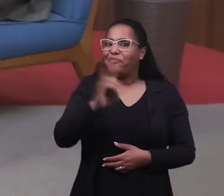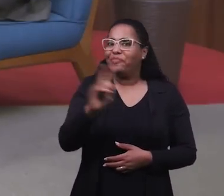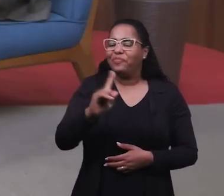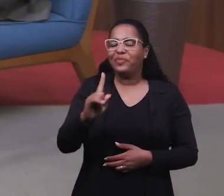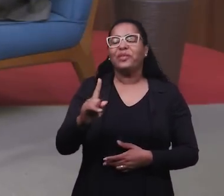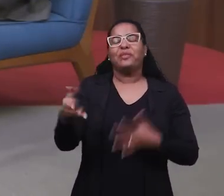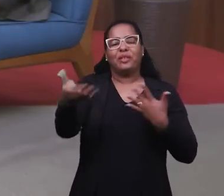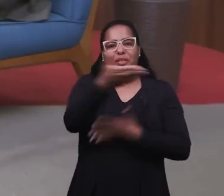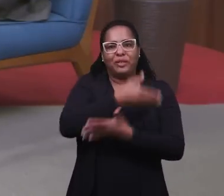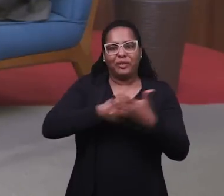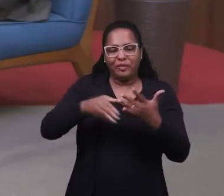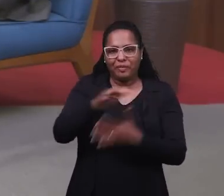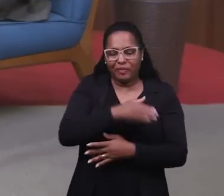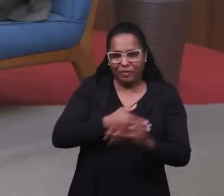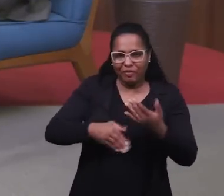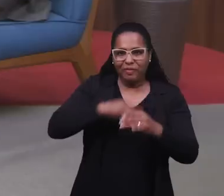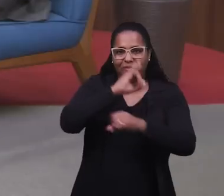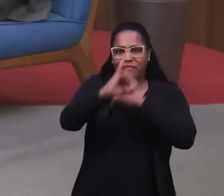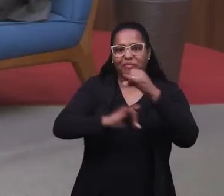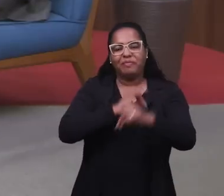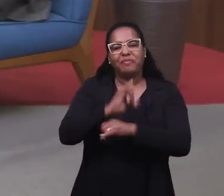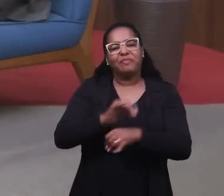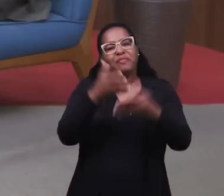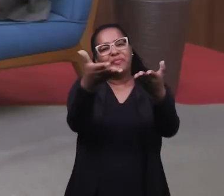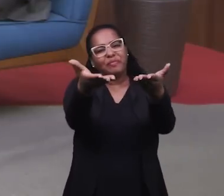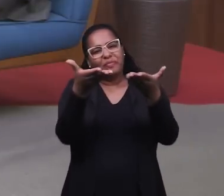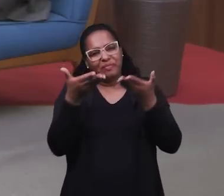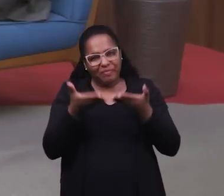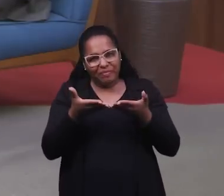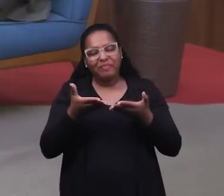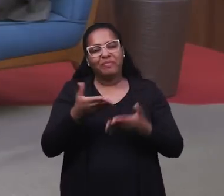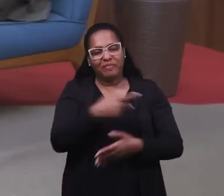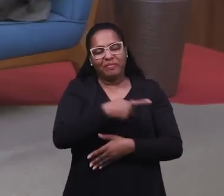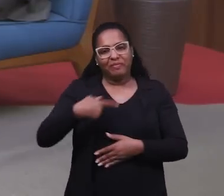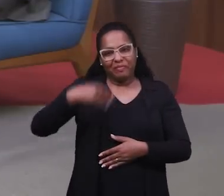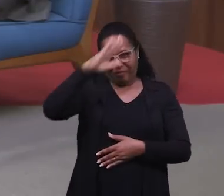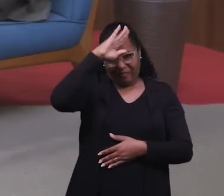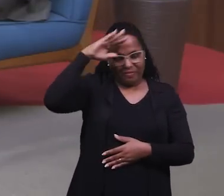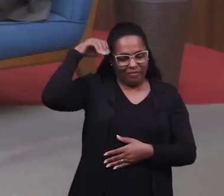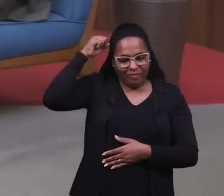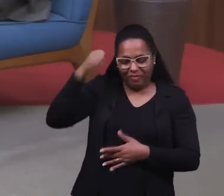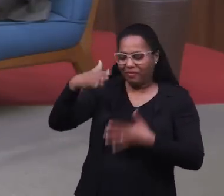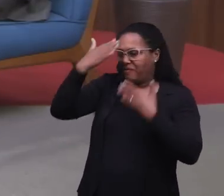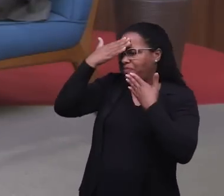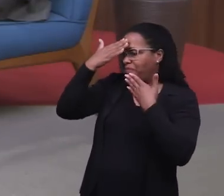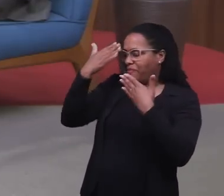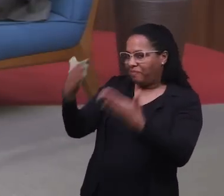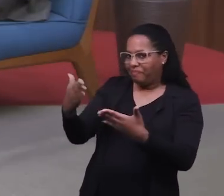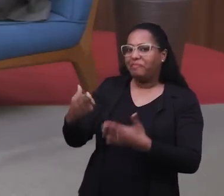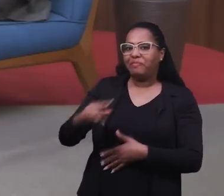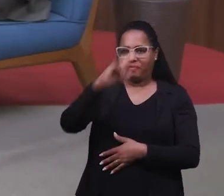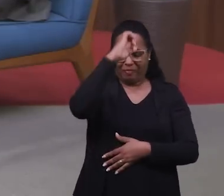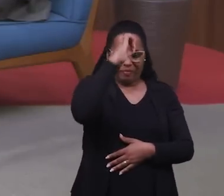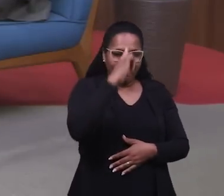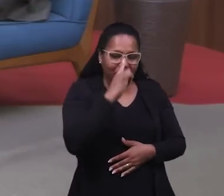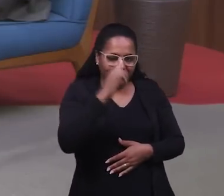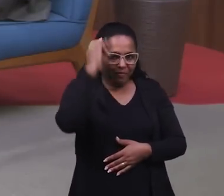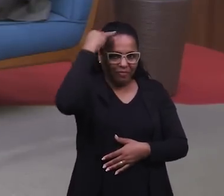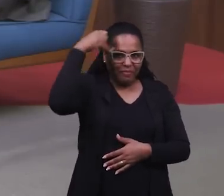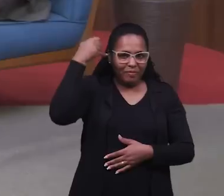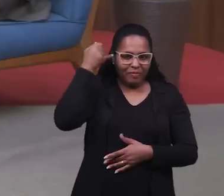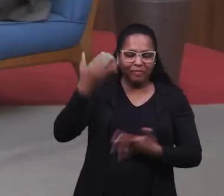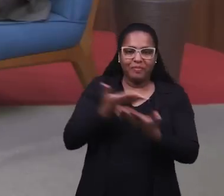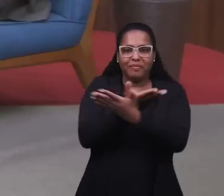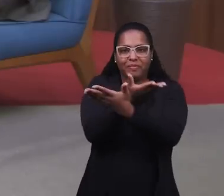estúdio, mas vai participar online com a gente. Sérgio, seja bem-vindo, a paz do Senhor. Obrigado, a paz do senhor Daniel, Josias